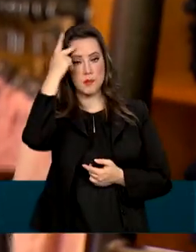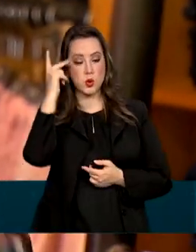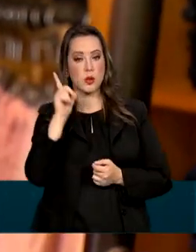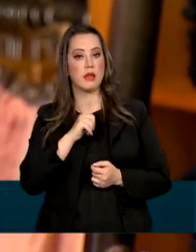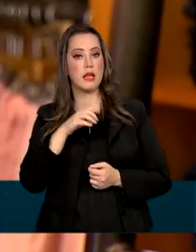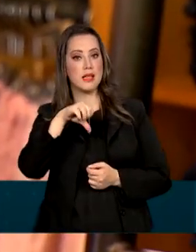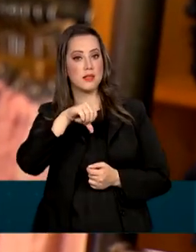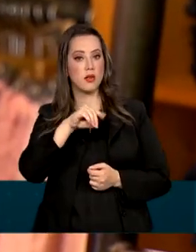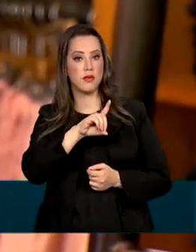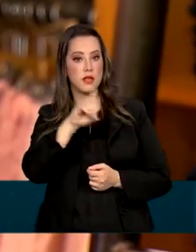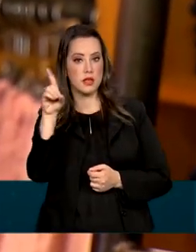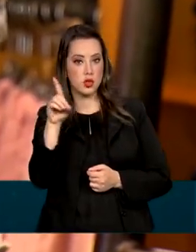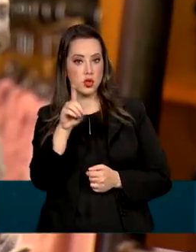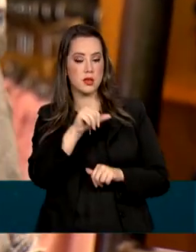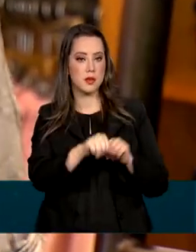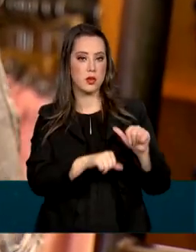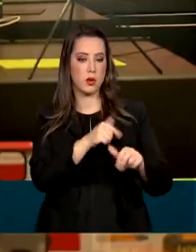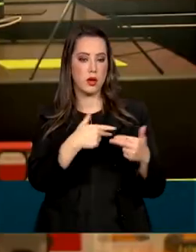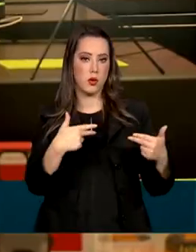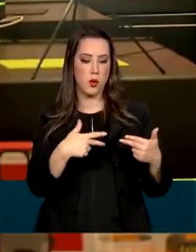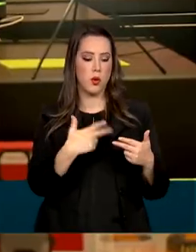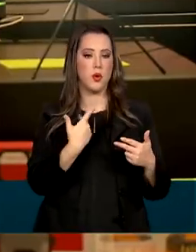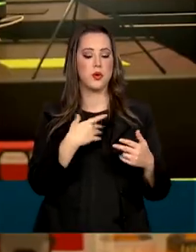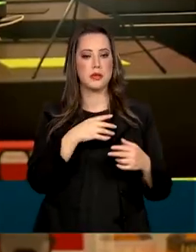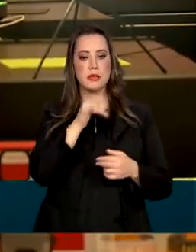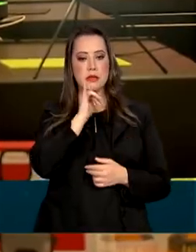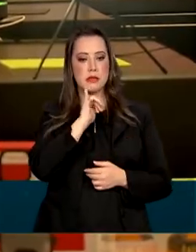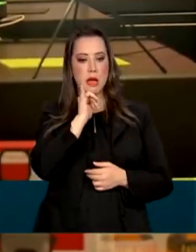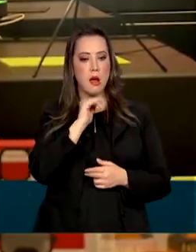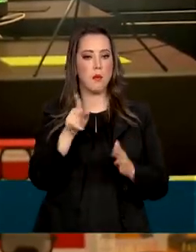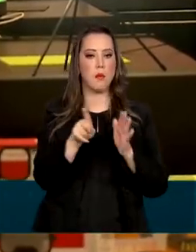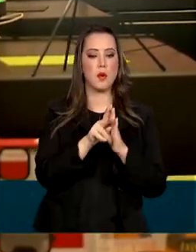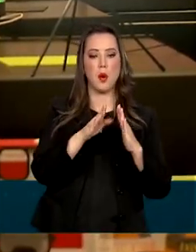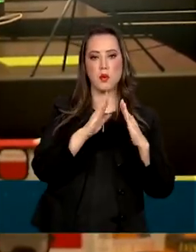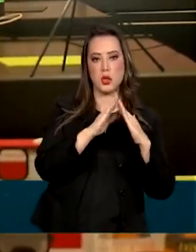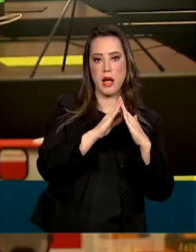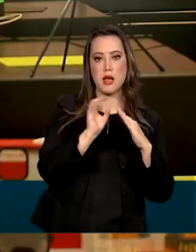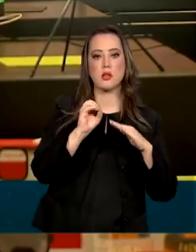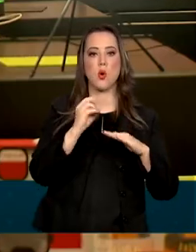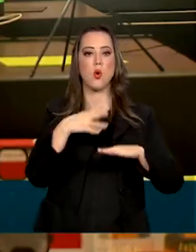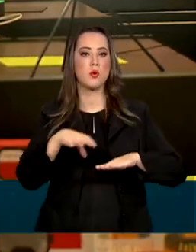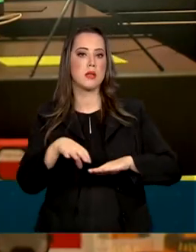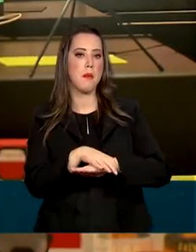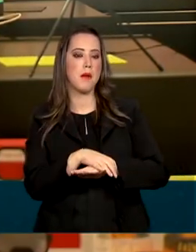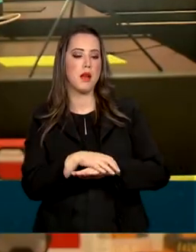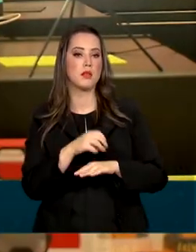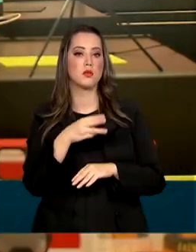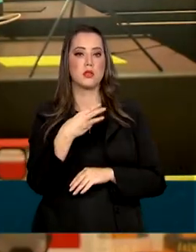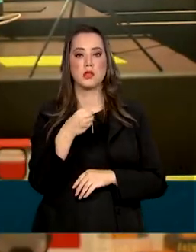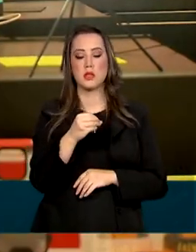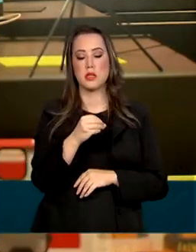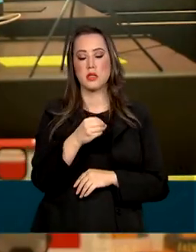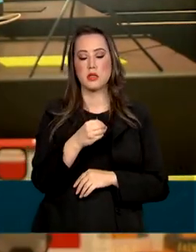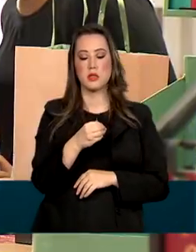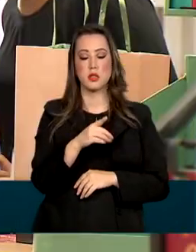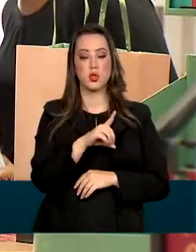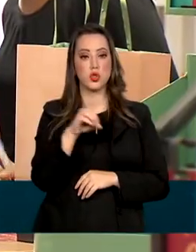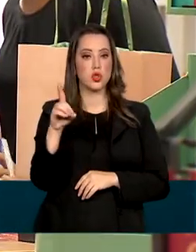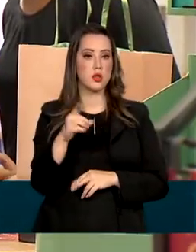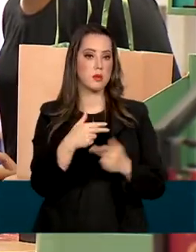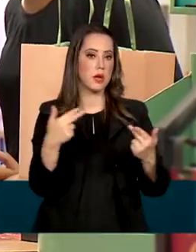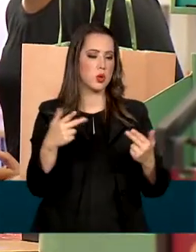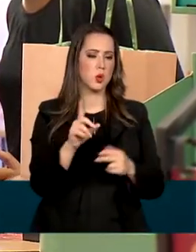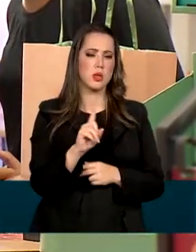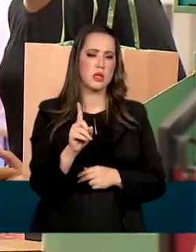tem 90 dias para trocar bens duráveis, como eletrodomésticos e sapatos, e 30 dias para bens não duráveis,